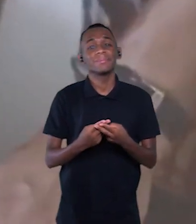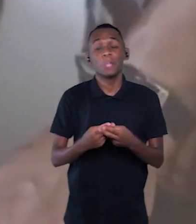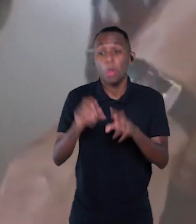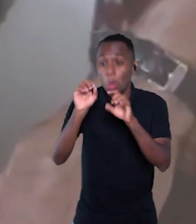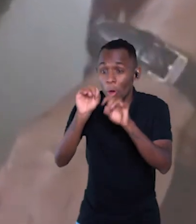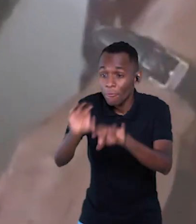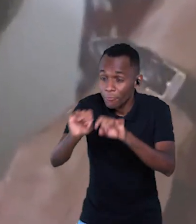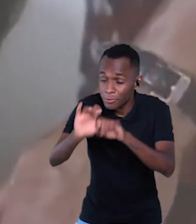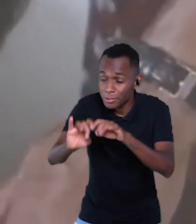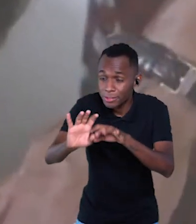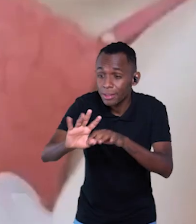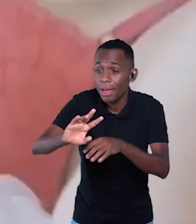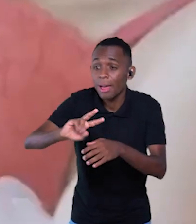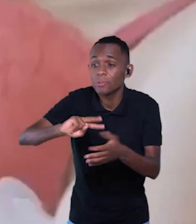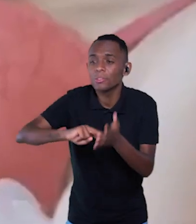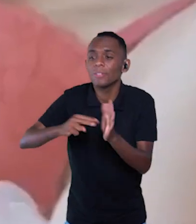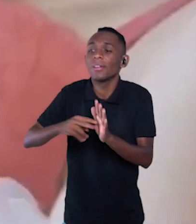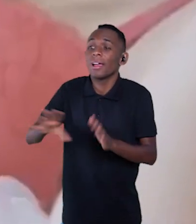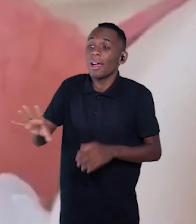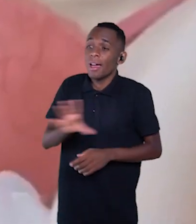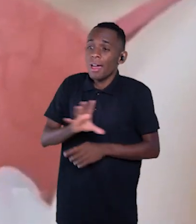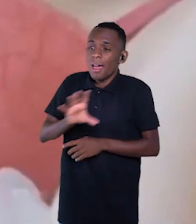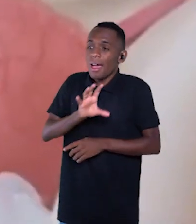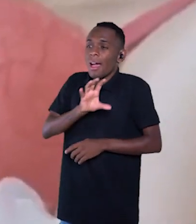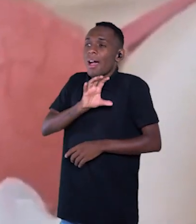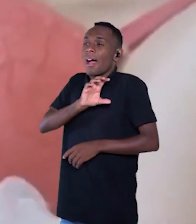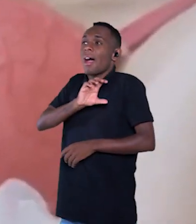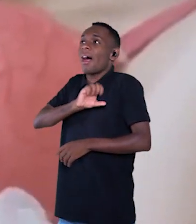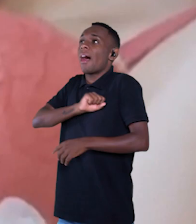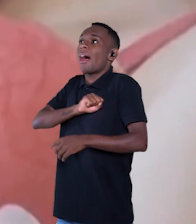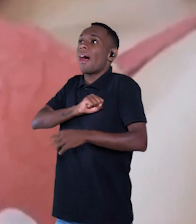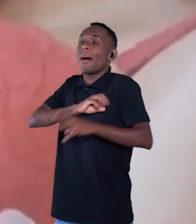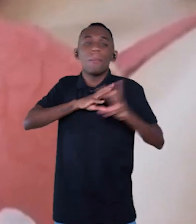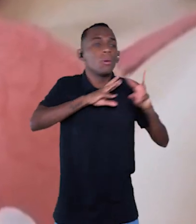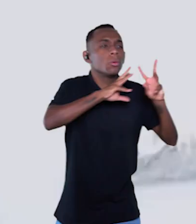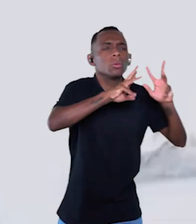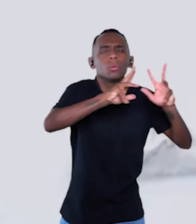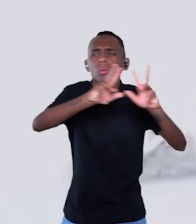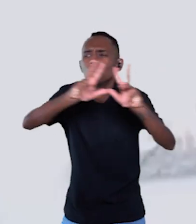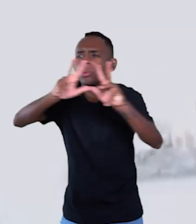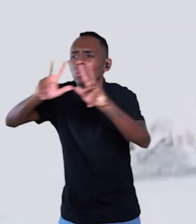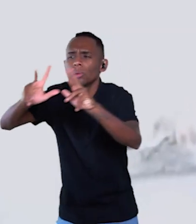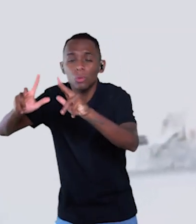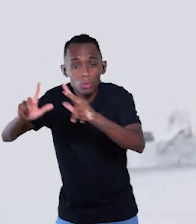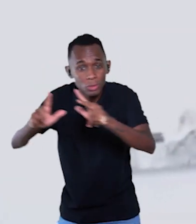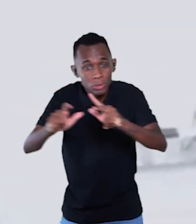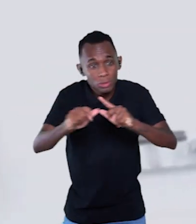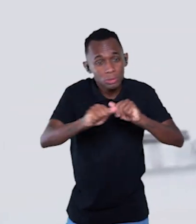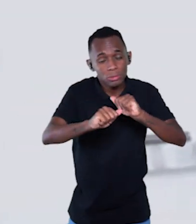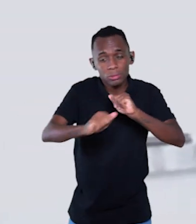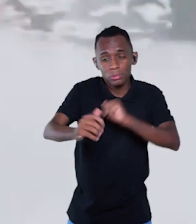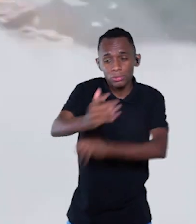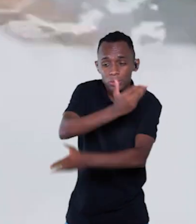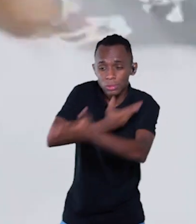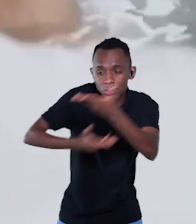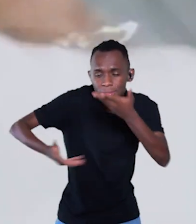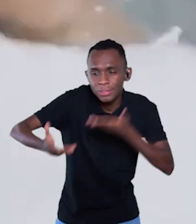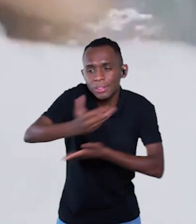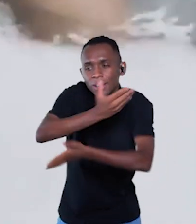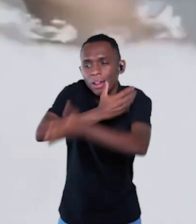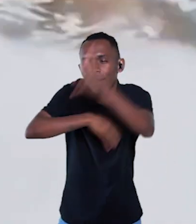Vou lhe ensinar a amar o mundo todo e aprender com você sobre além